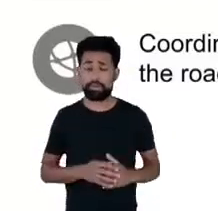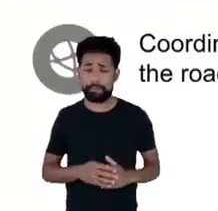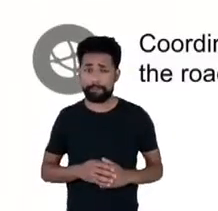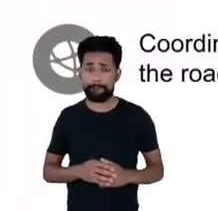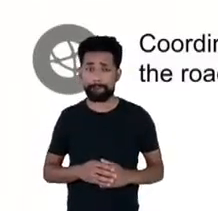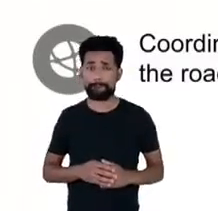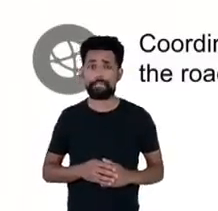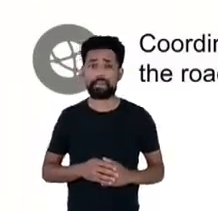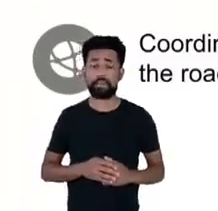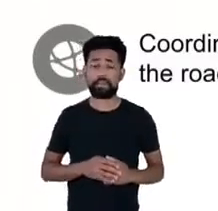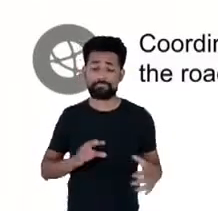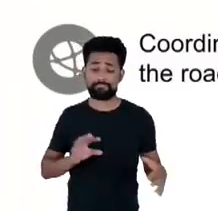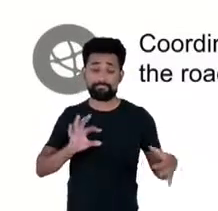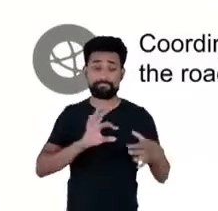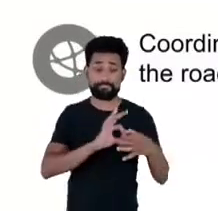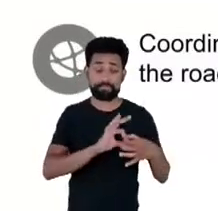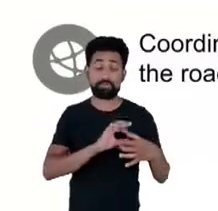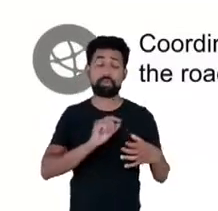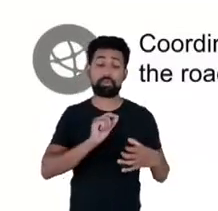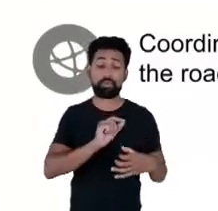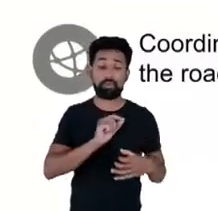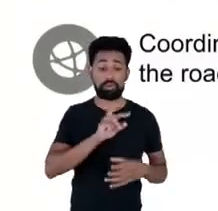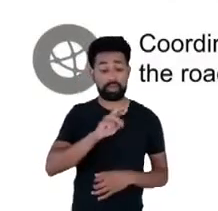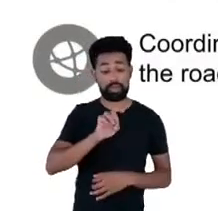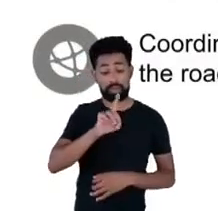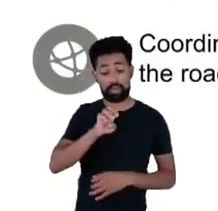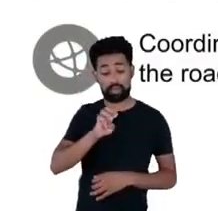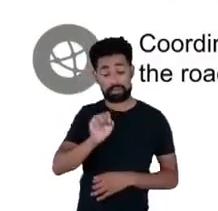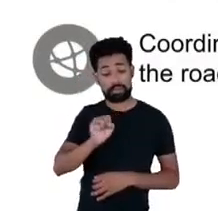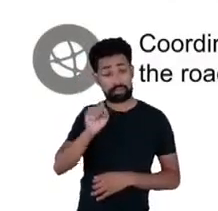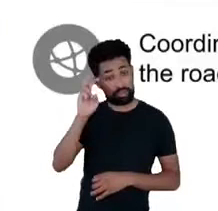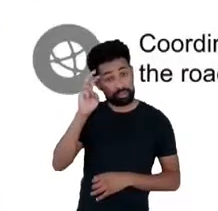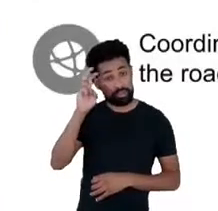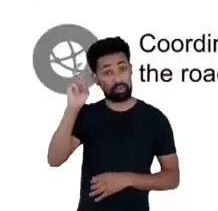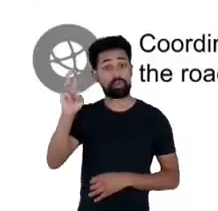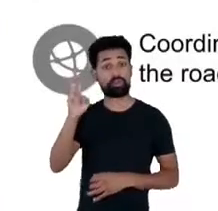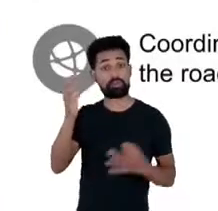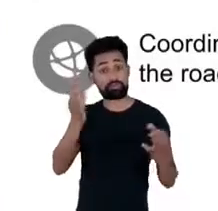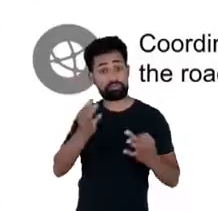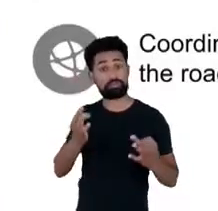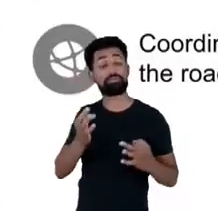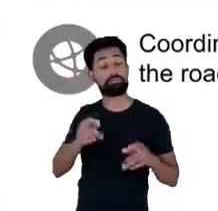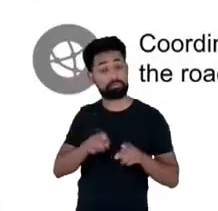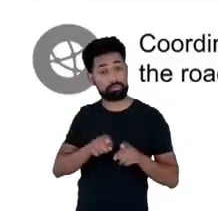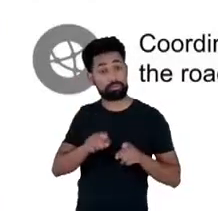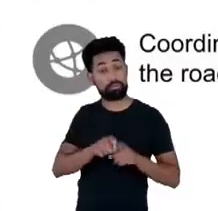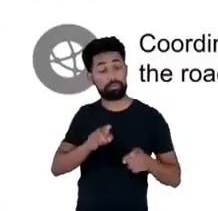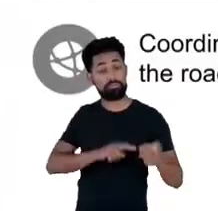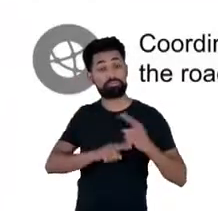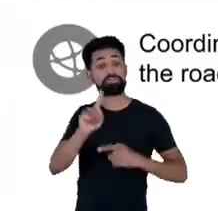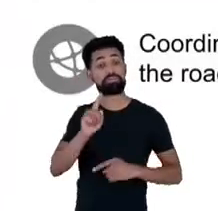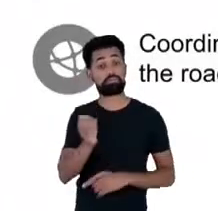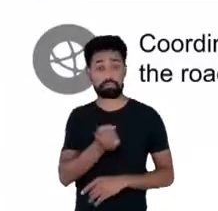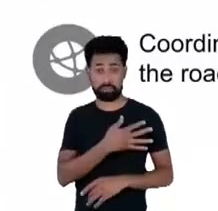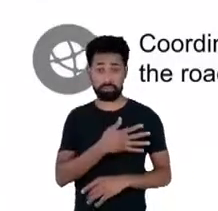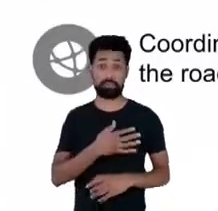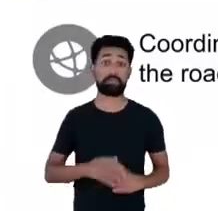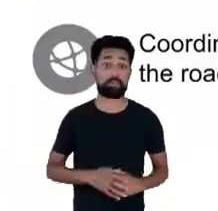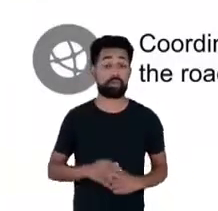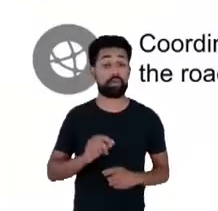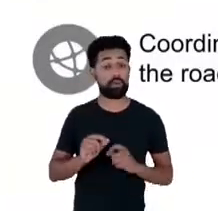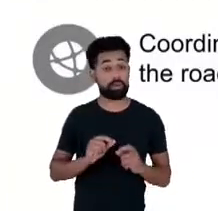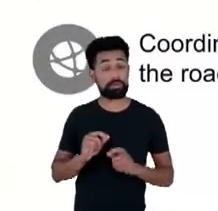redes elétricas interconectadas, inteligentes e eficientes e modernas. A nova simulação deve estar